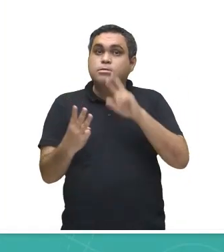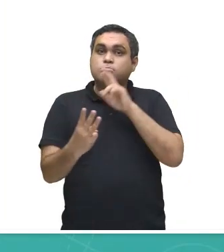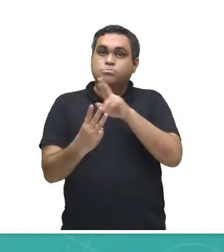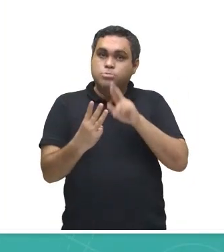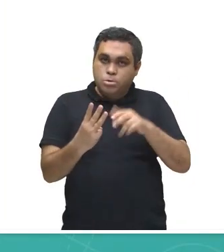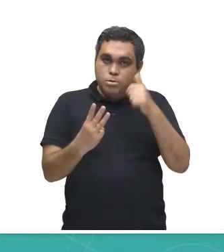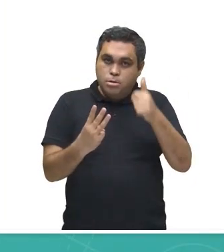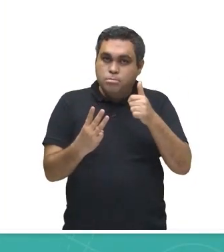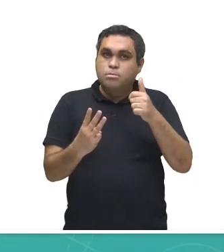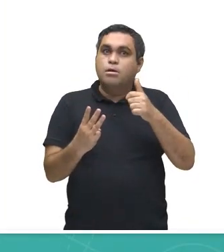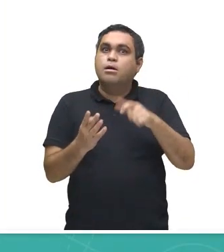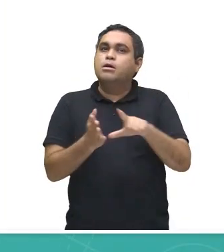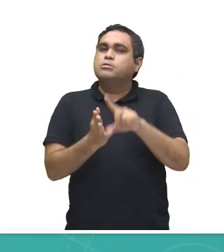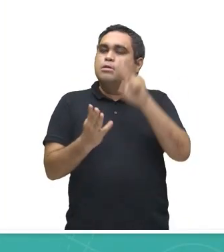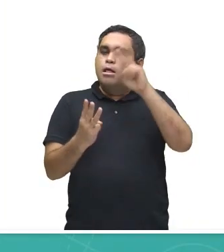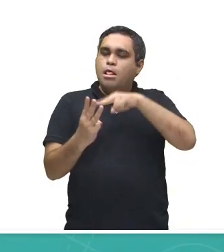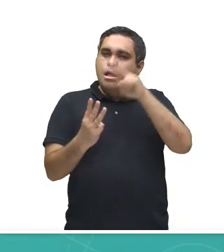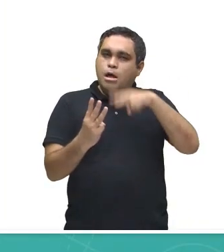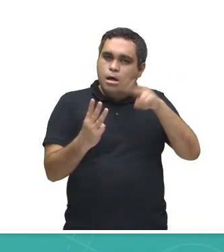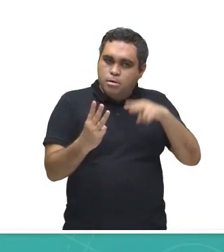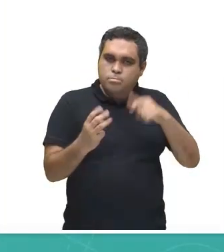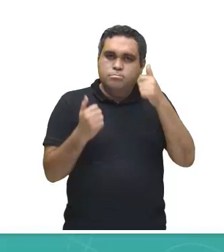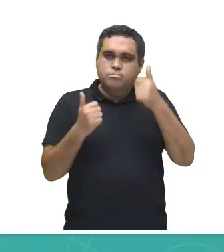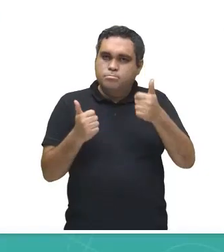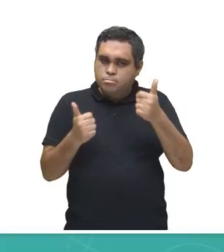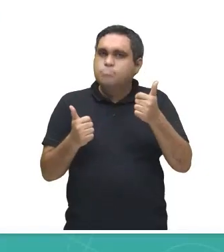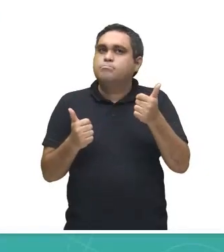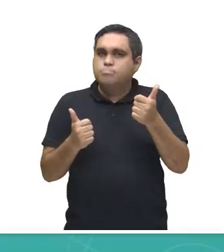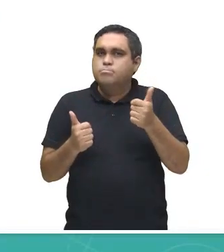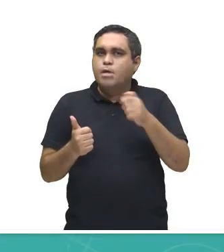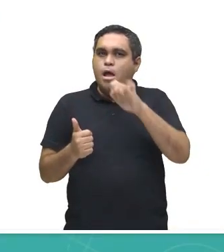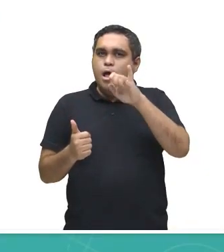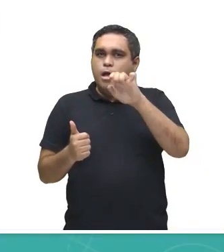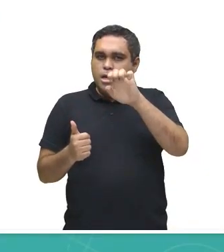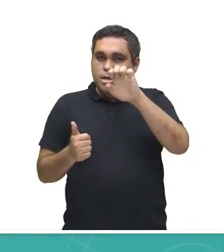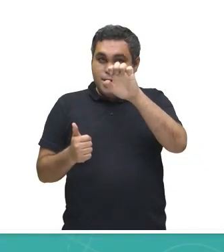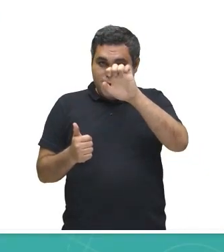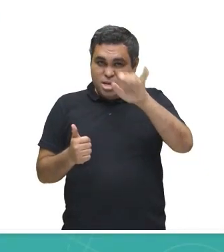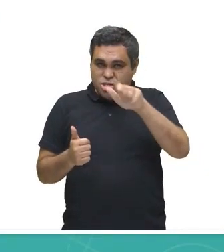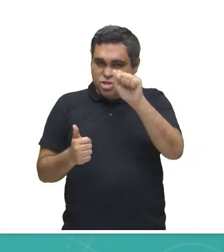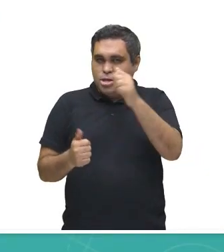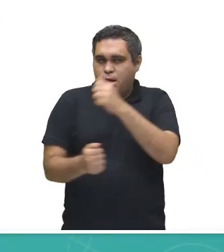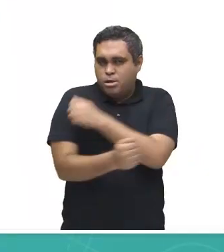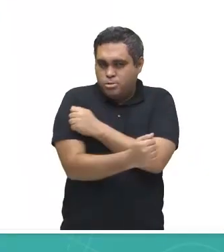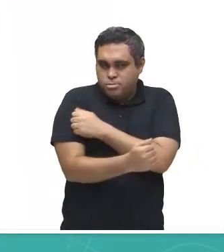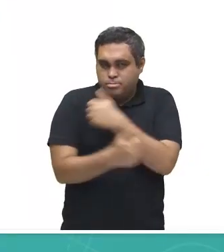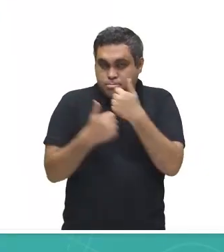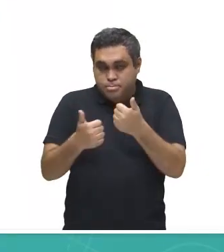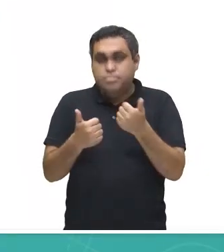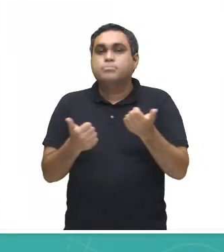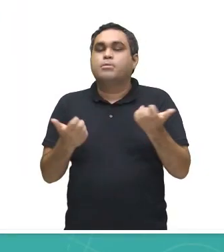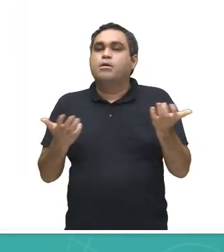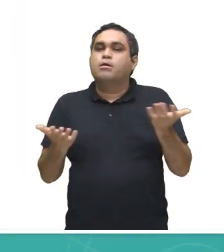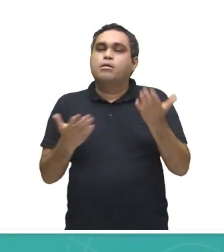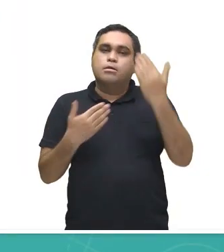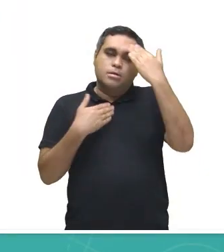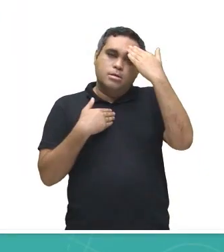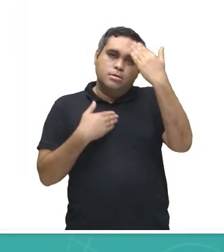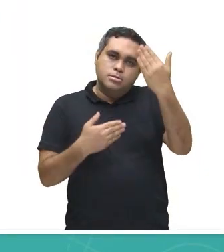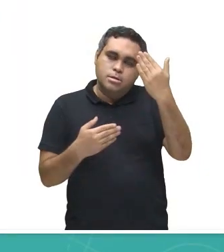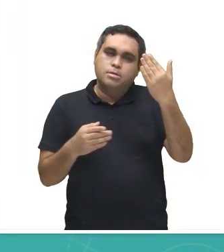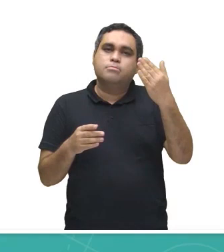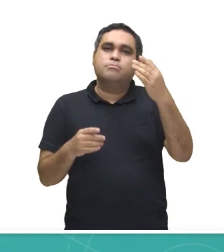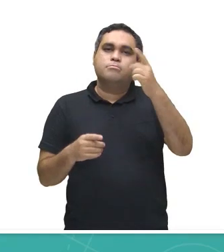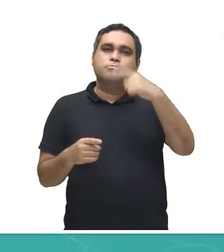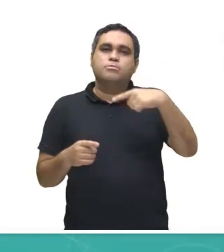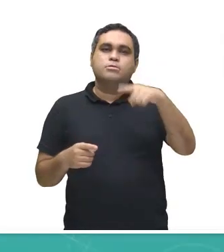os alunos da 6ª etapa da EJA Ensino Fundamental. E desde já quero agradecer também a participação aí dos alunos que